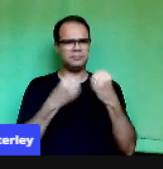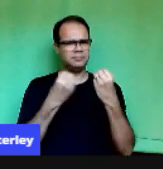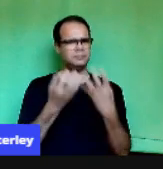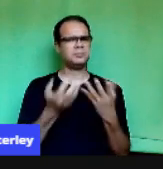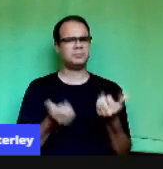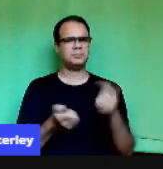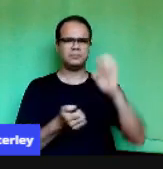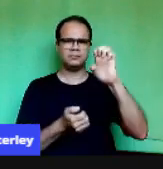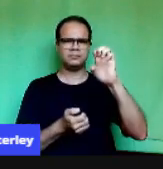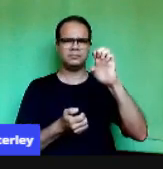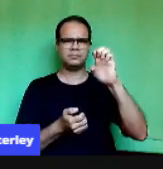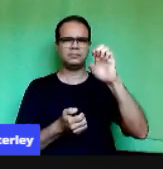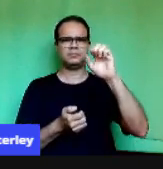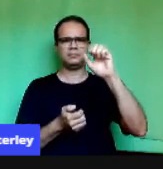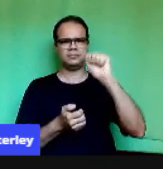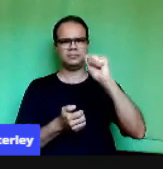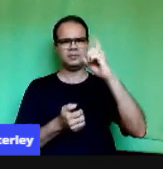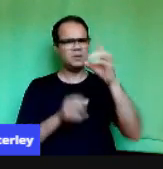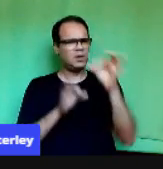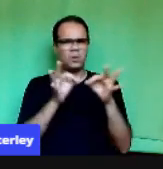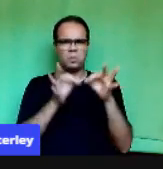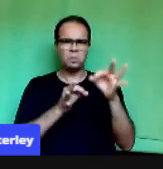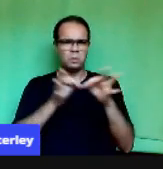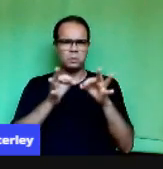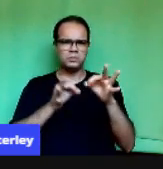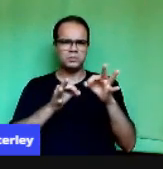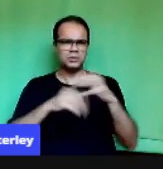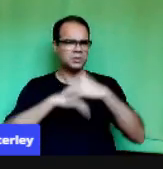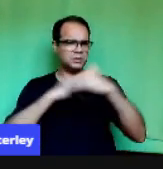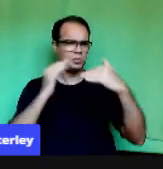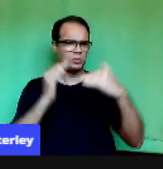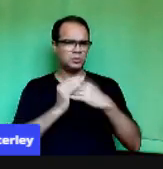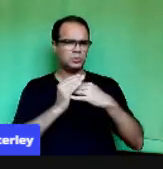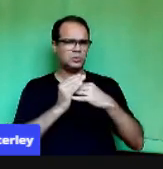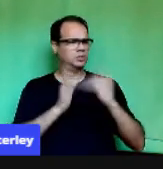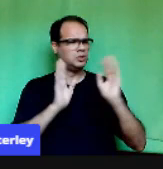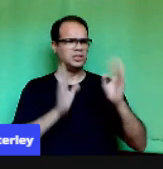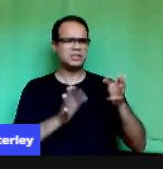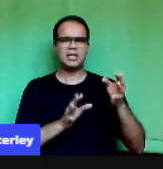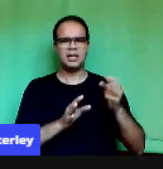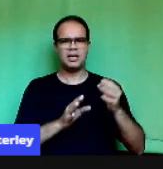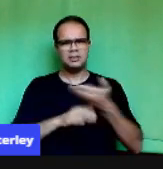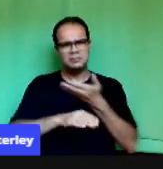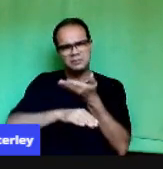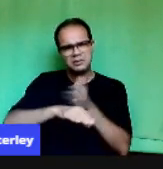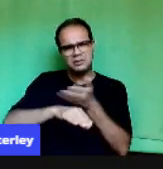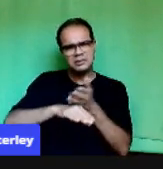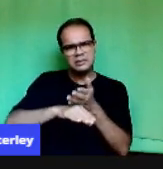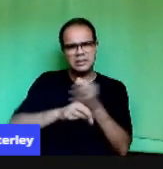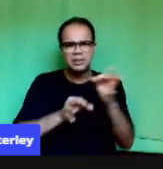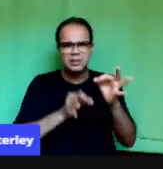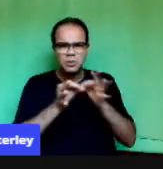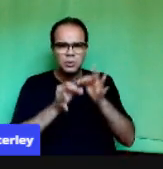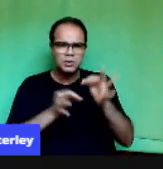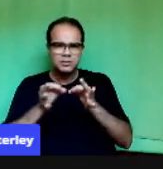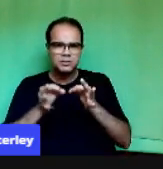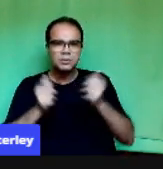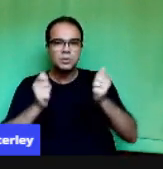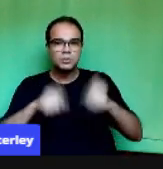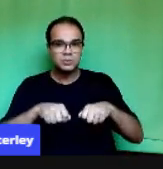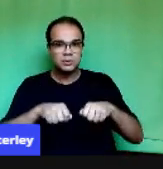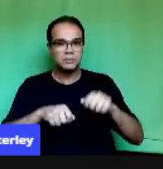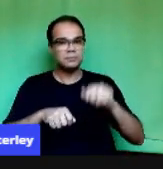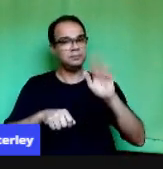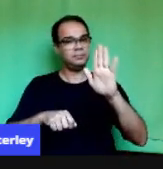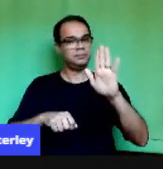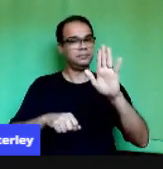uma plataforma, ela está toda organizada para que o estudo seja à distância, no semipresencial ou totalmente à distância. O trabalho